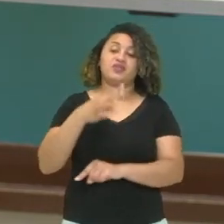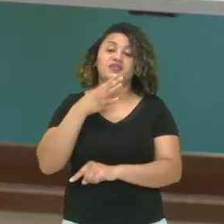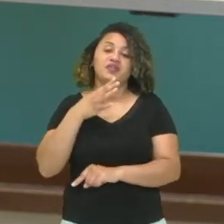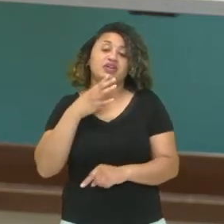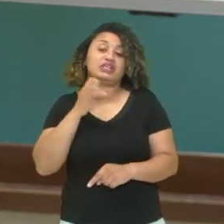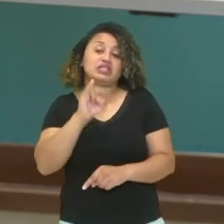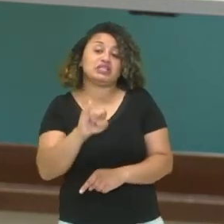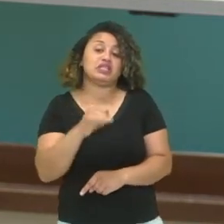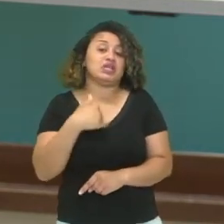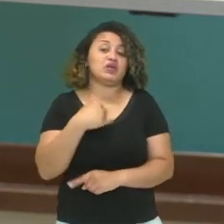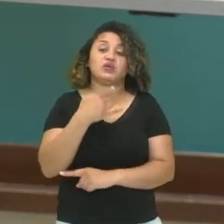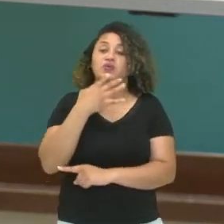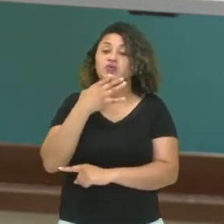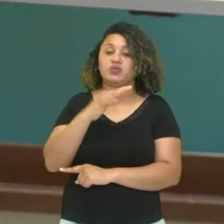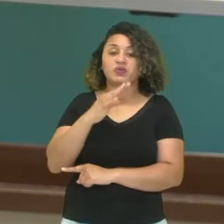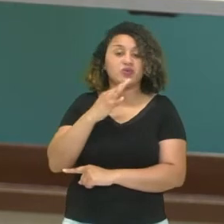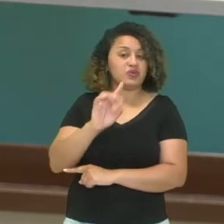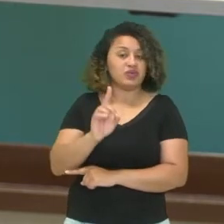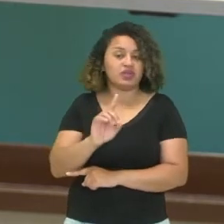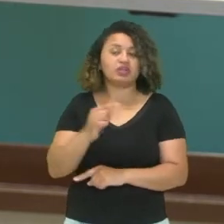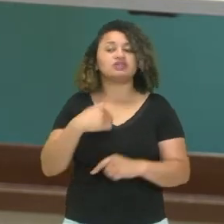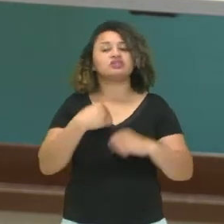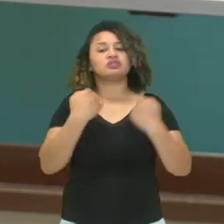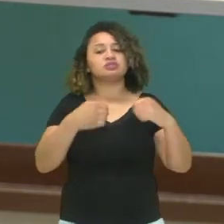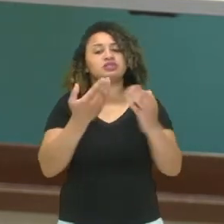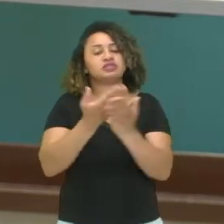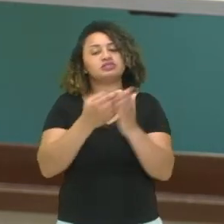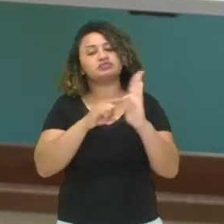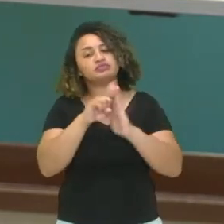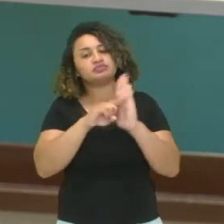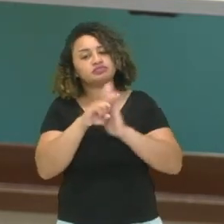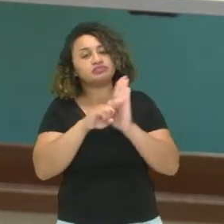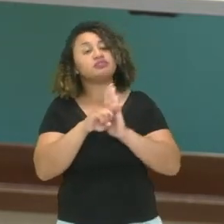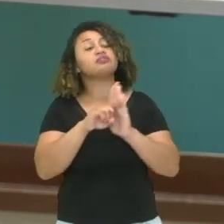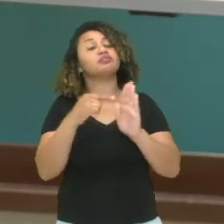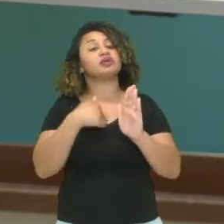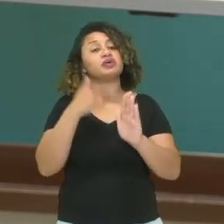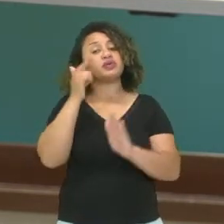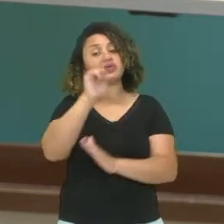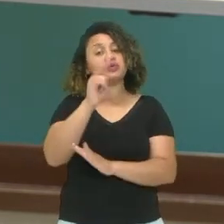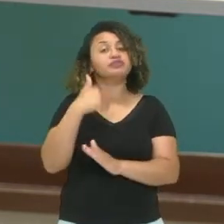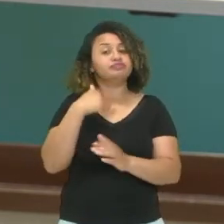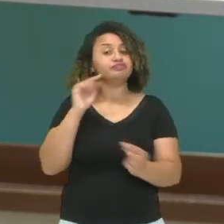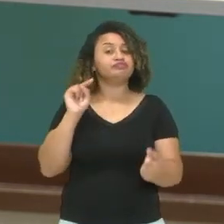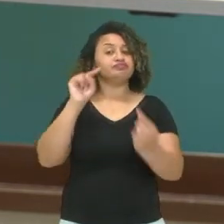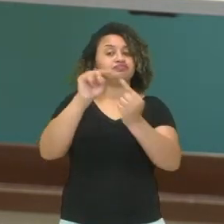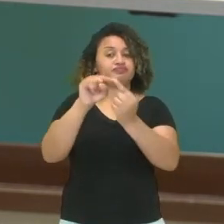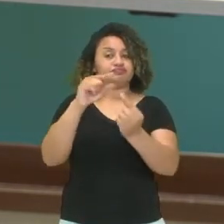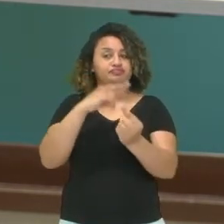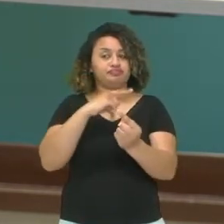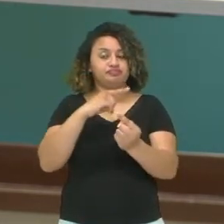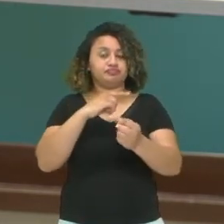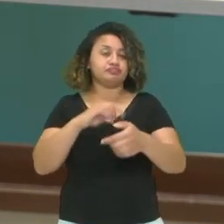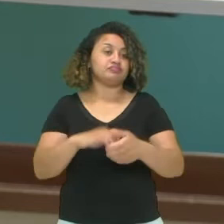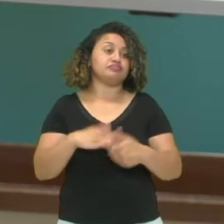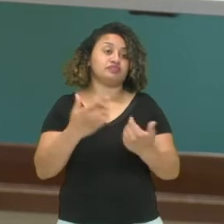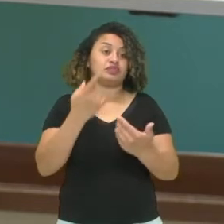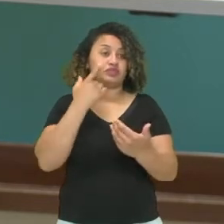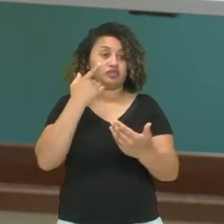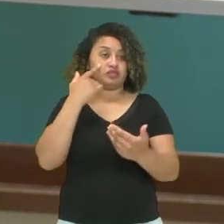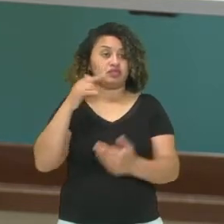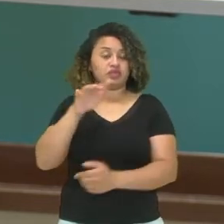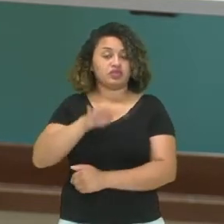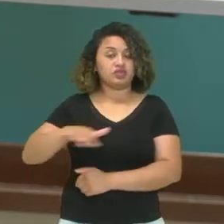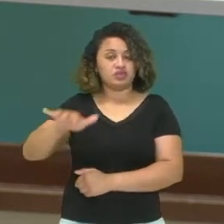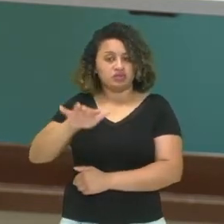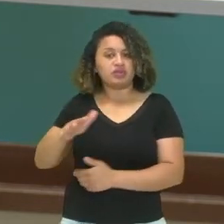essa área, eu preciso estudar ela exatamente para eu conseguir atingir. Tá? Vamos ver esse estudo de caso, né? Vocês viram que